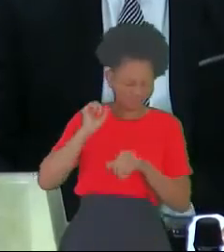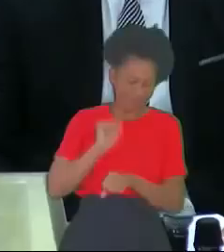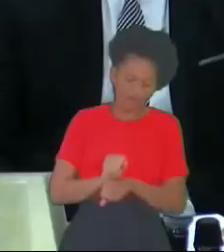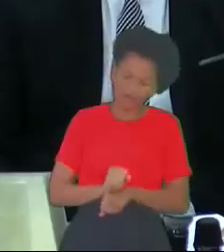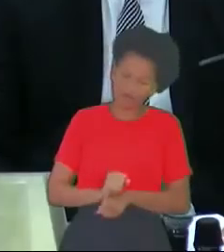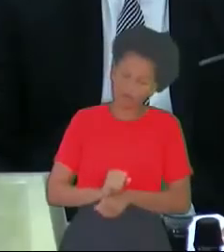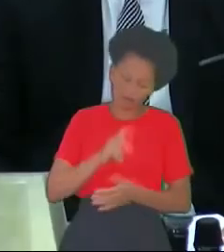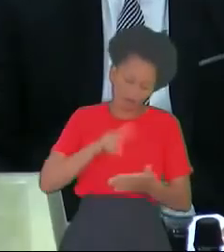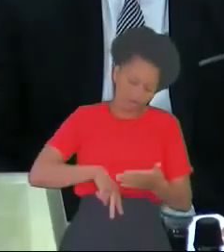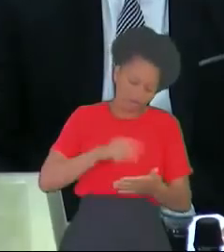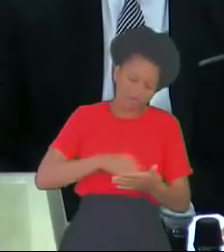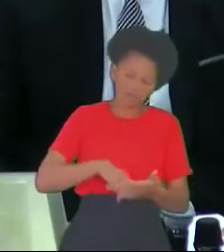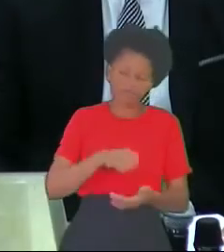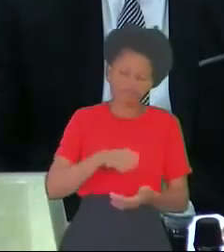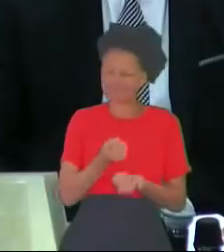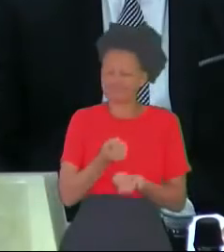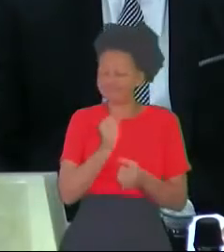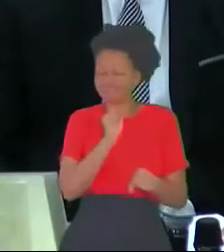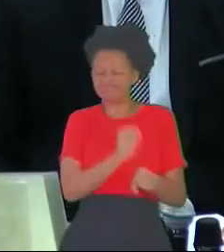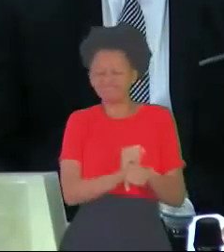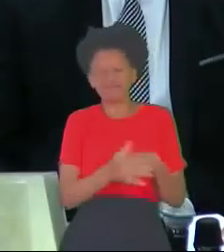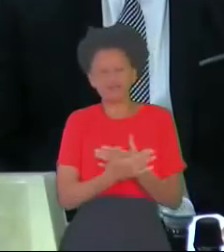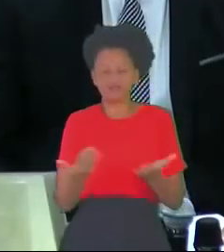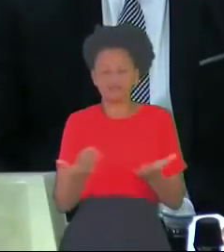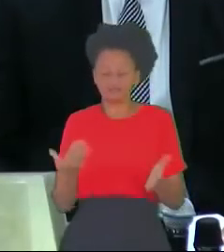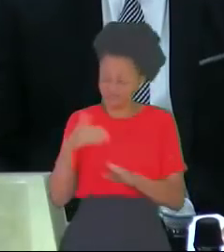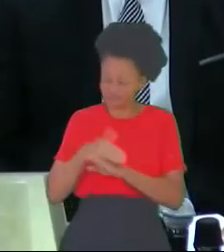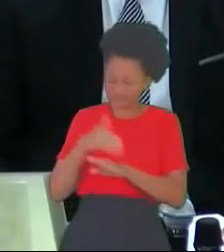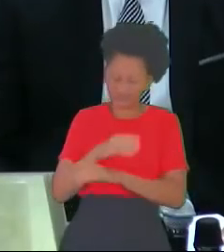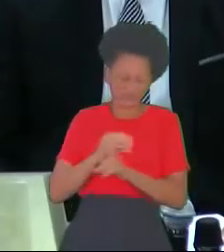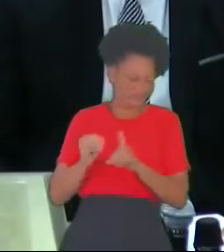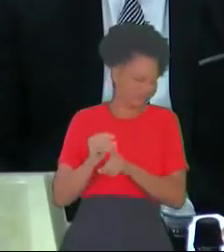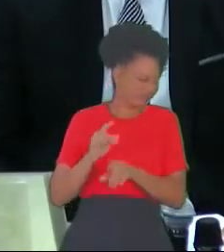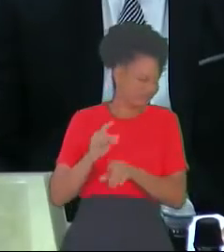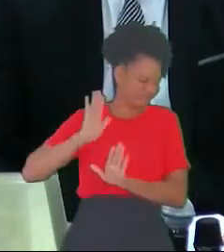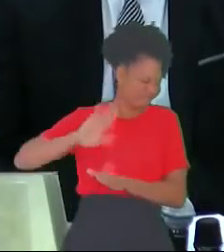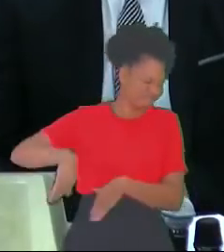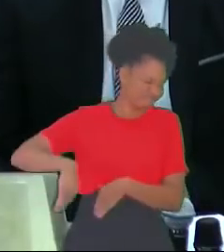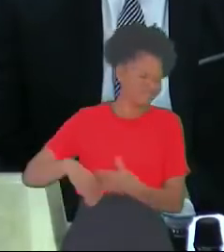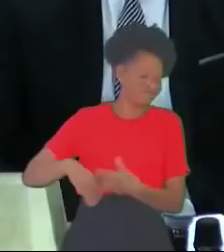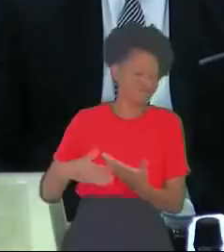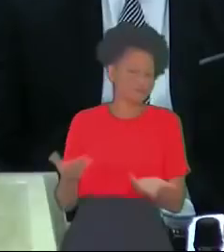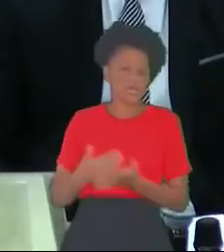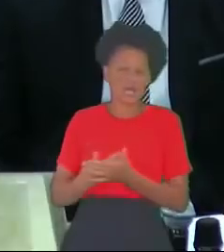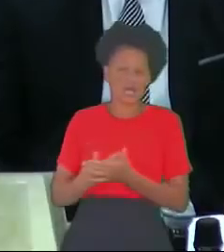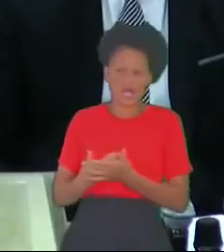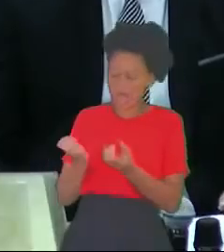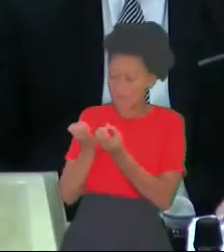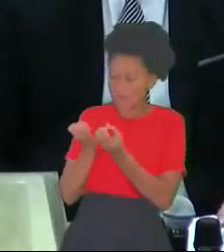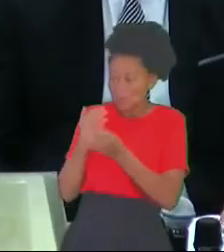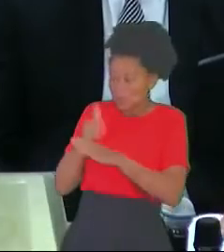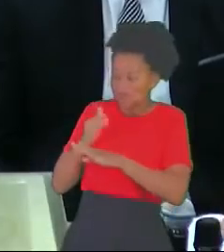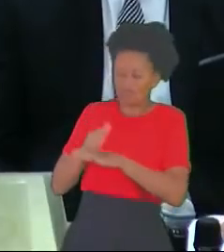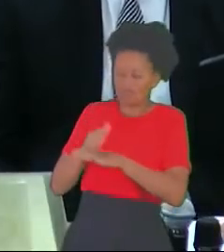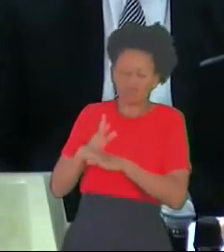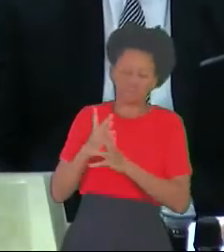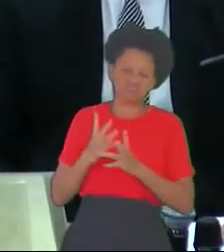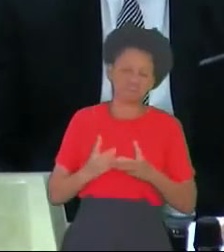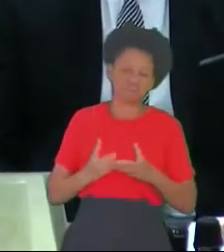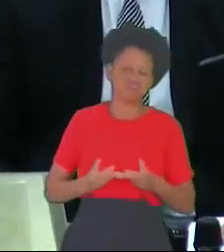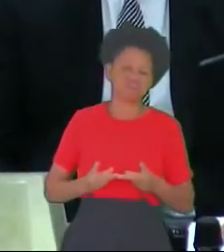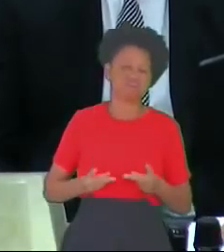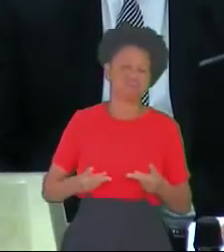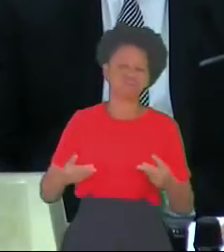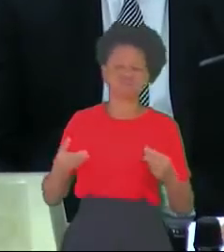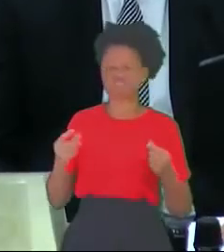das escrituras, perdeu o ânimo da frequência aos cultos, perdeu o ânimo, aquele zelo da escola bíblica, perdeu aquele